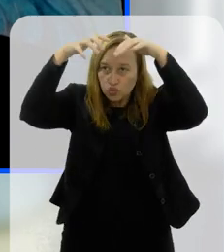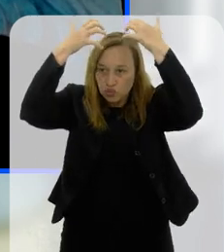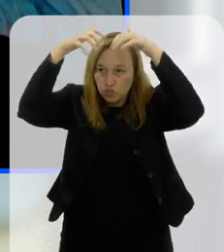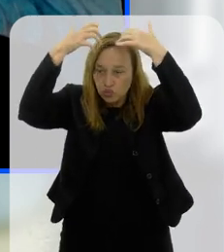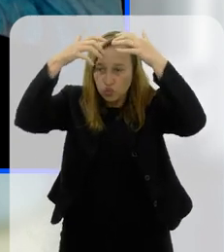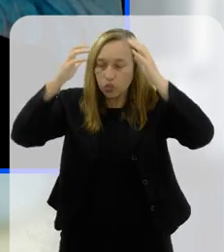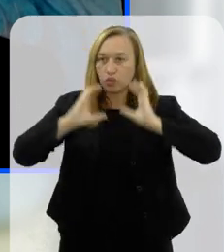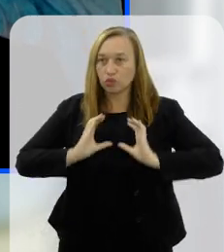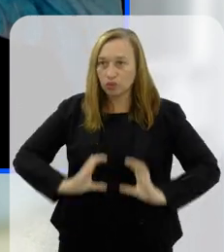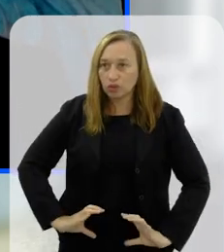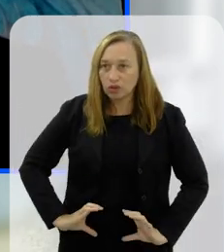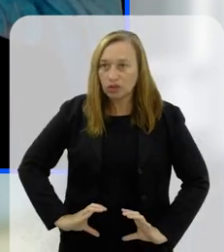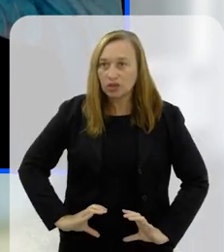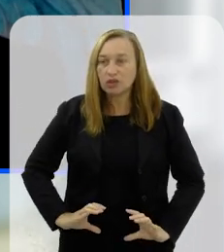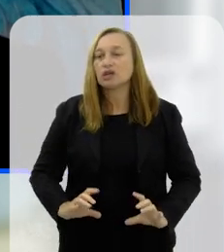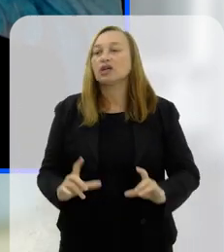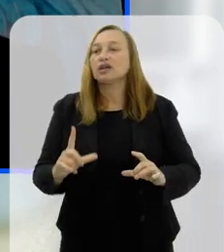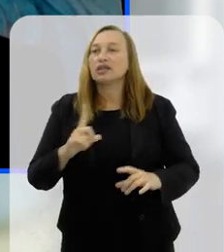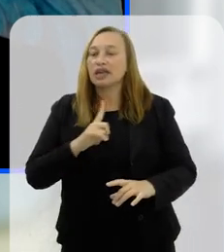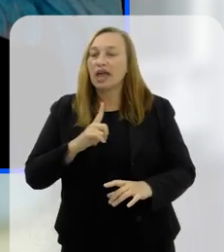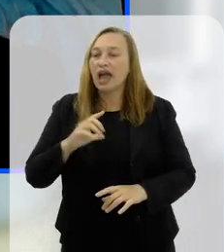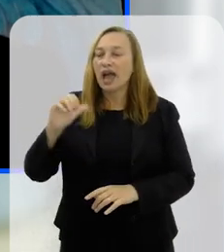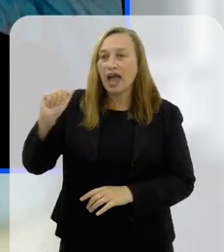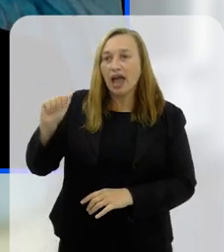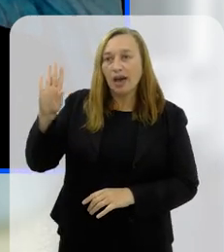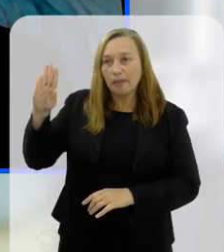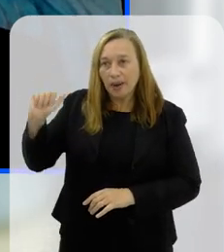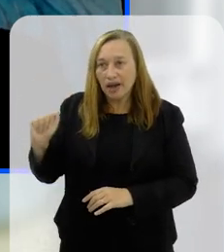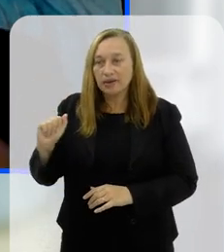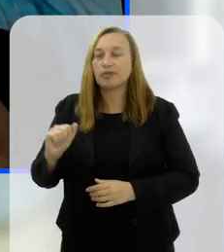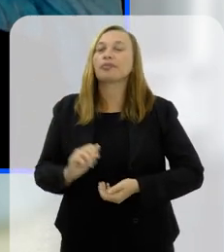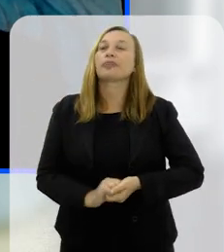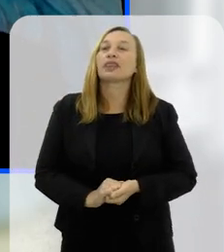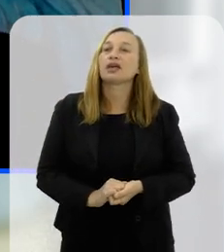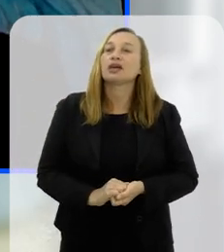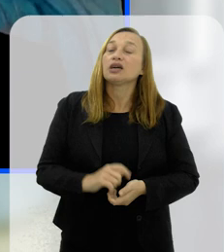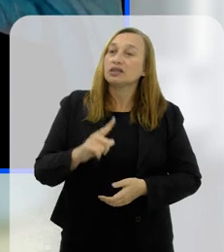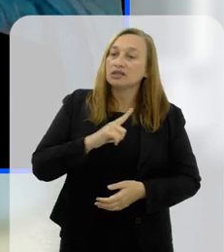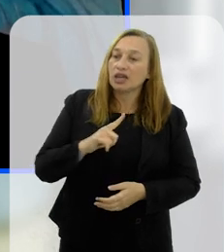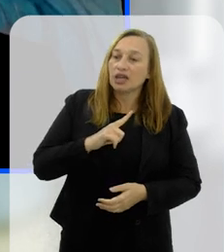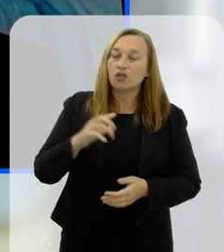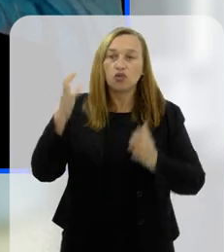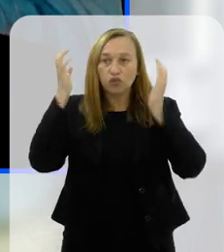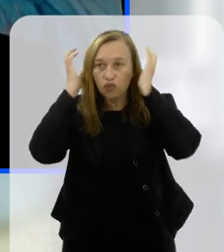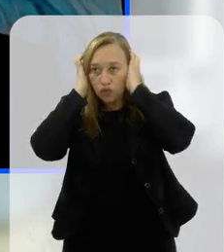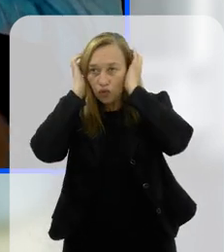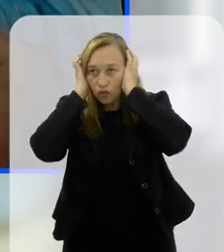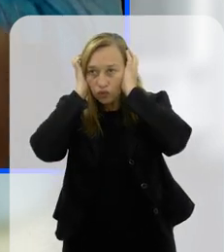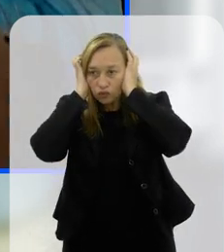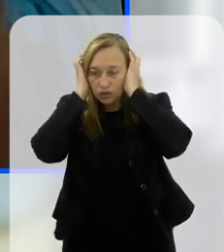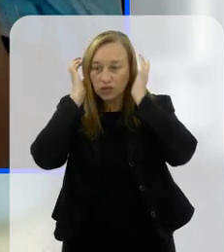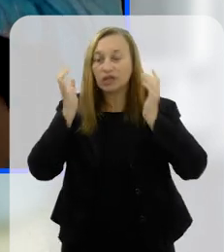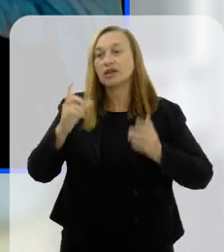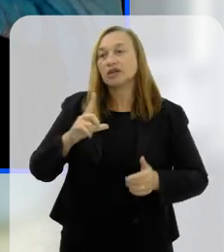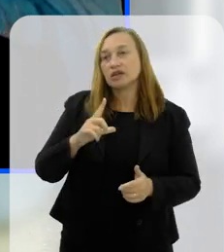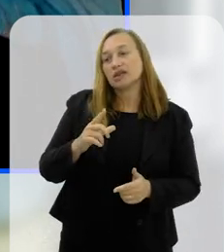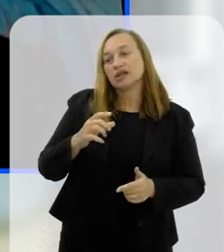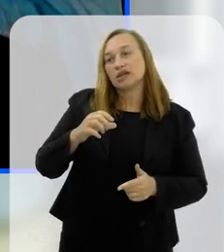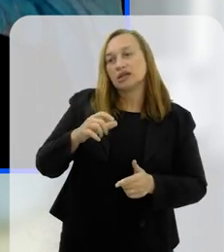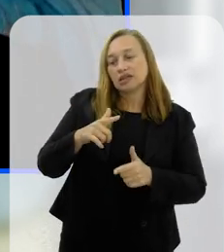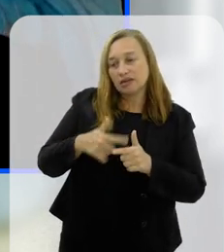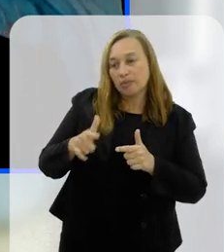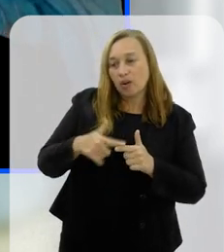comportamental tem terapia em grupo tem a aba Eh aí você tem fonodiologia para aqu ele que tem algum